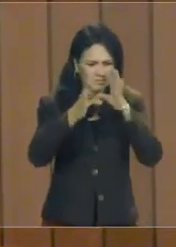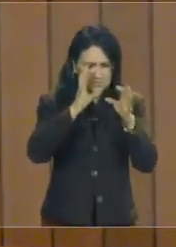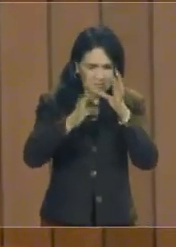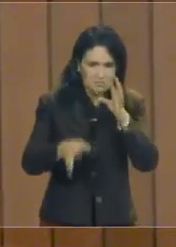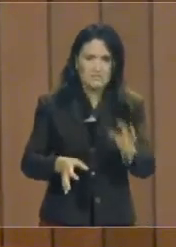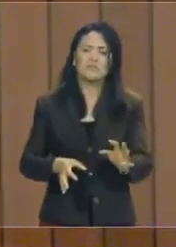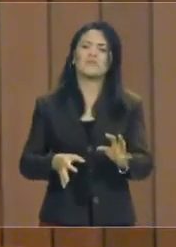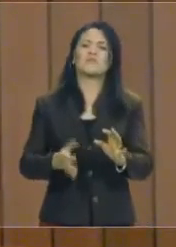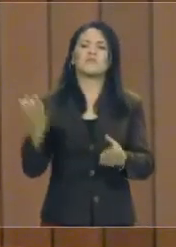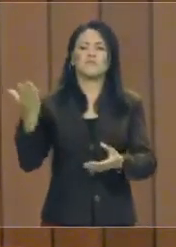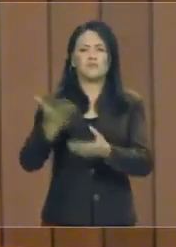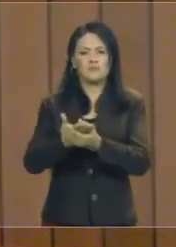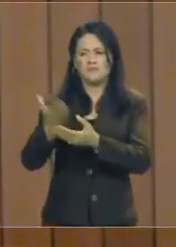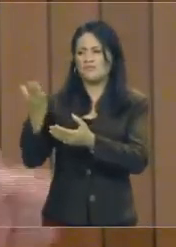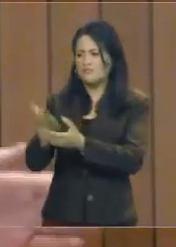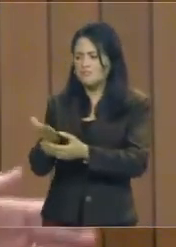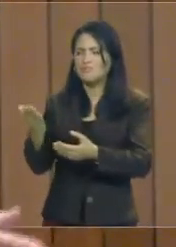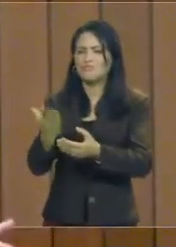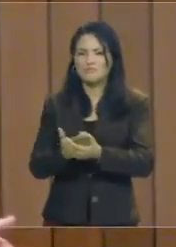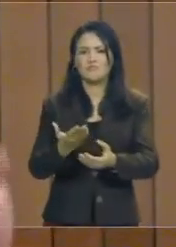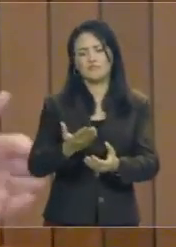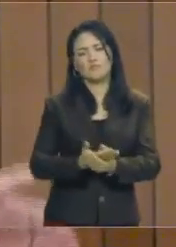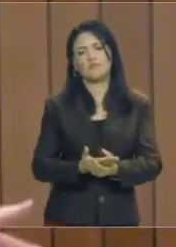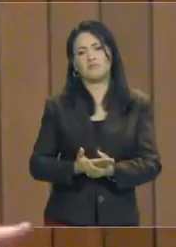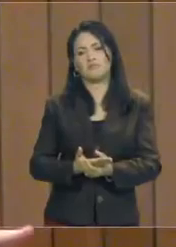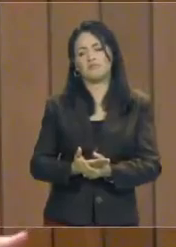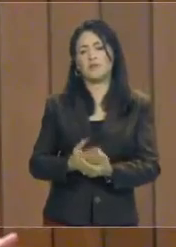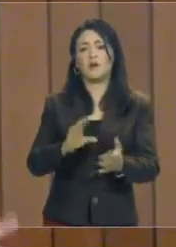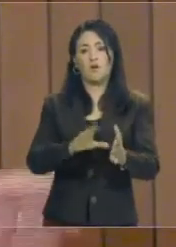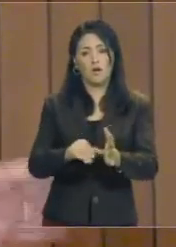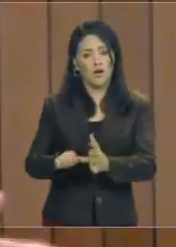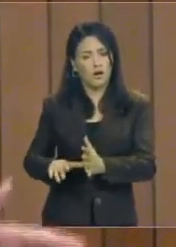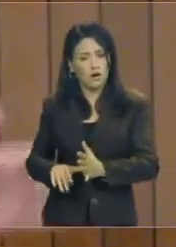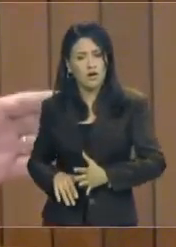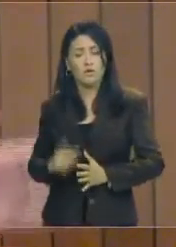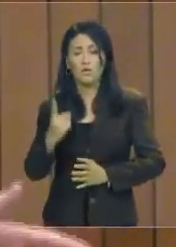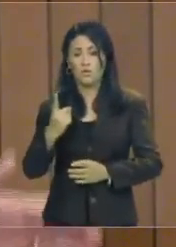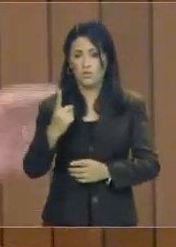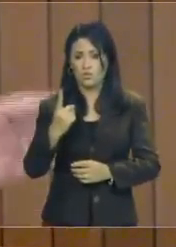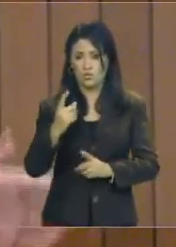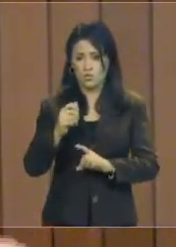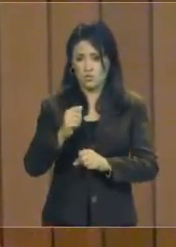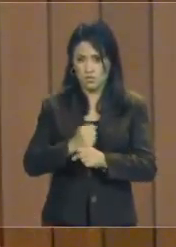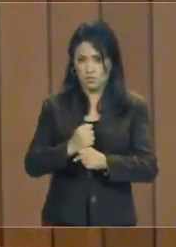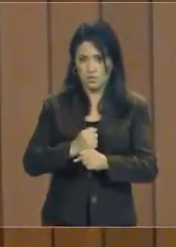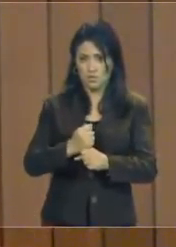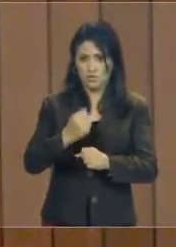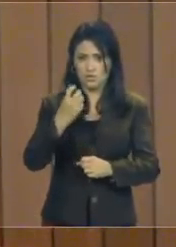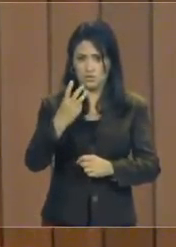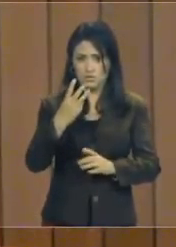divisas, e há um ano e três meses presidia a Câmara dos